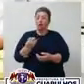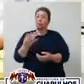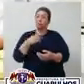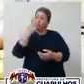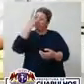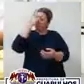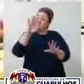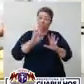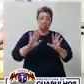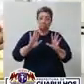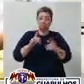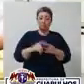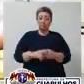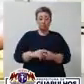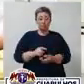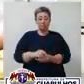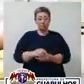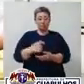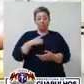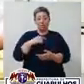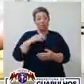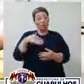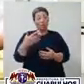Quantidade de morango fica também ao critério de vocês.